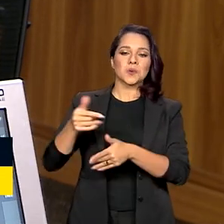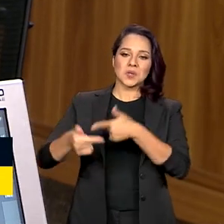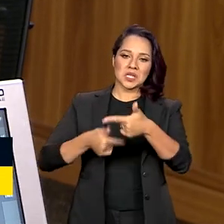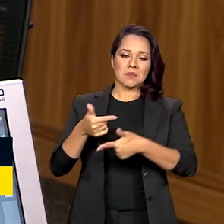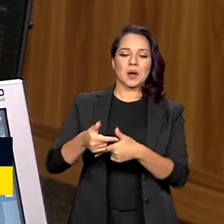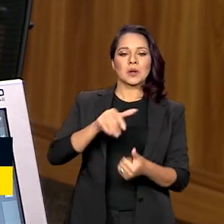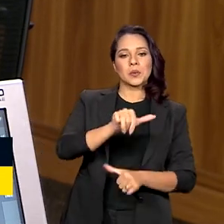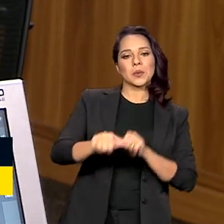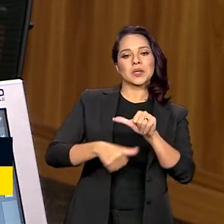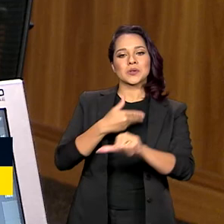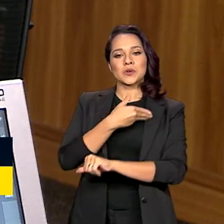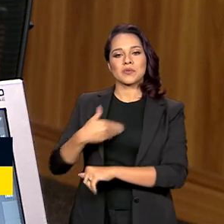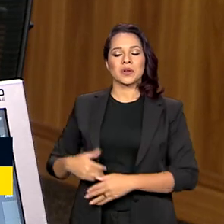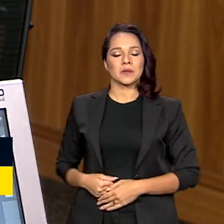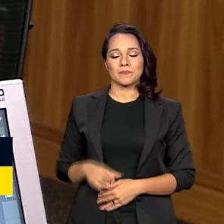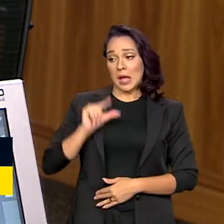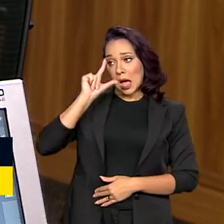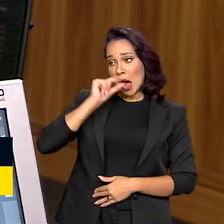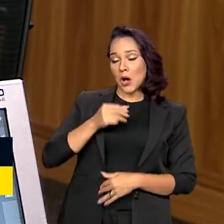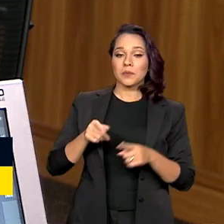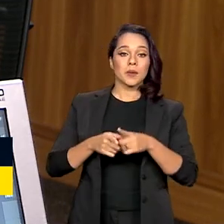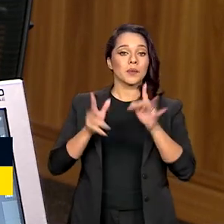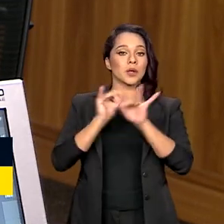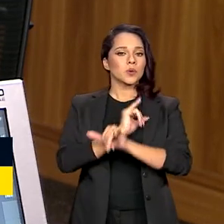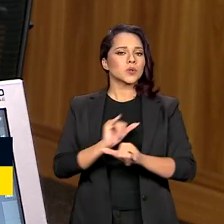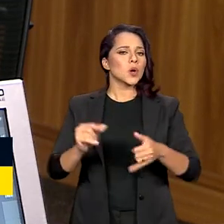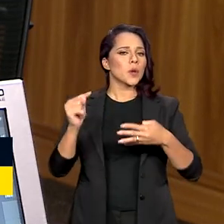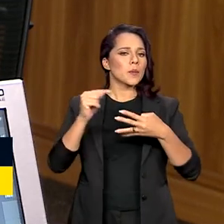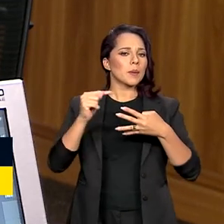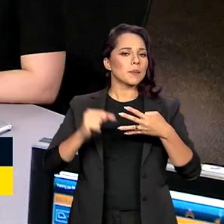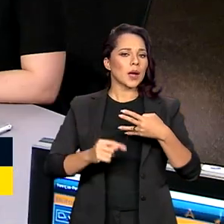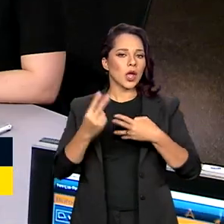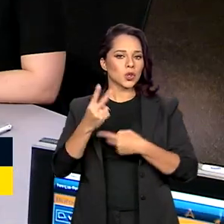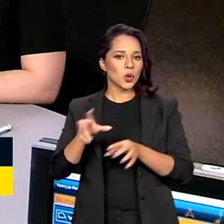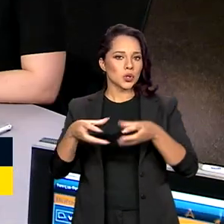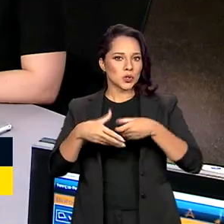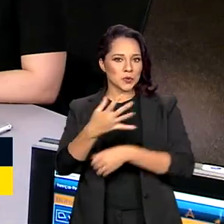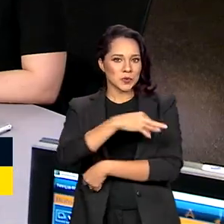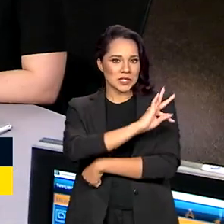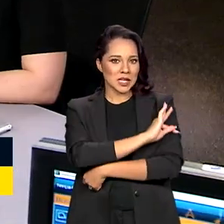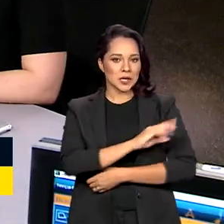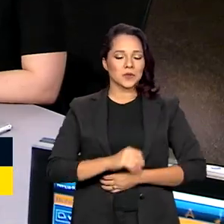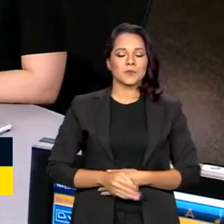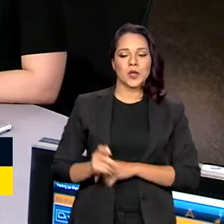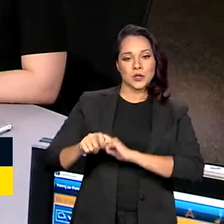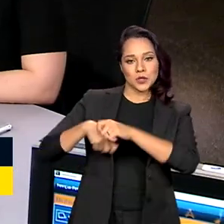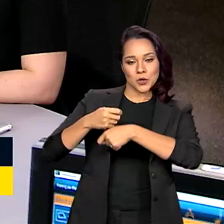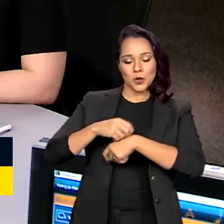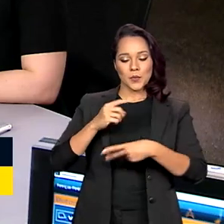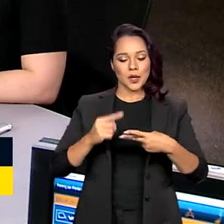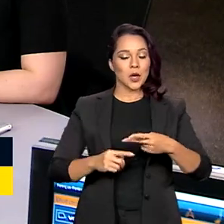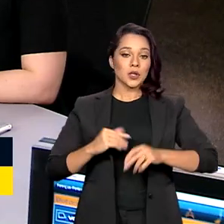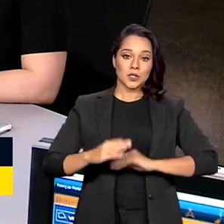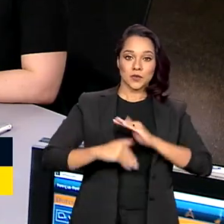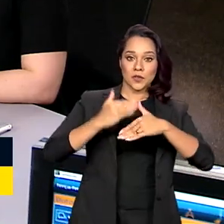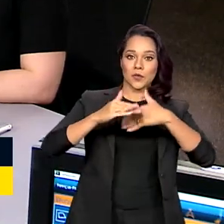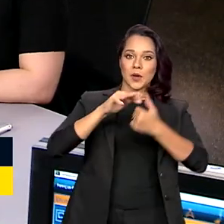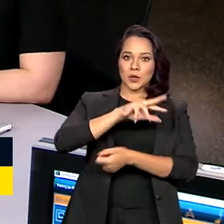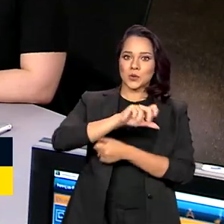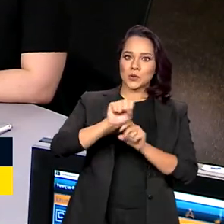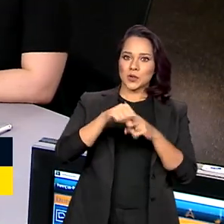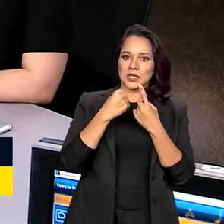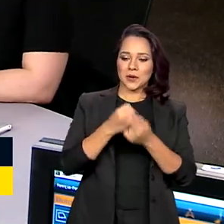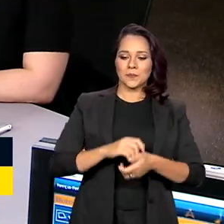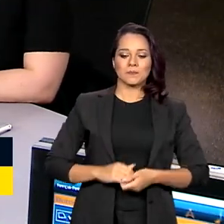trabalhos da transição. Alckmin também anunciou os componentes de 2 grupos técnicos, o de economia e o de desenvolvimento